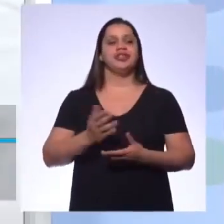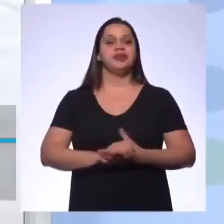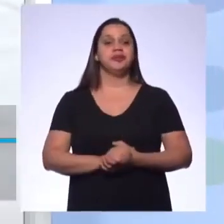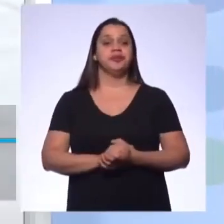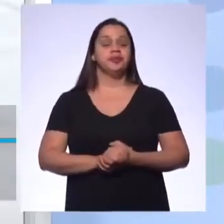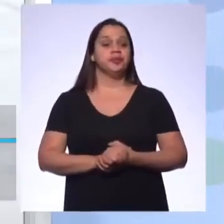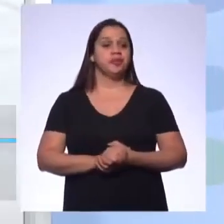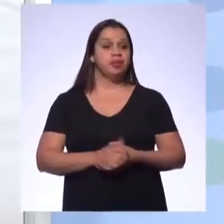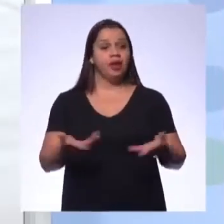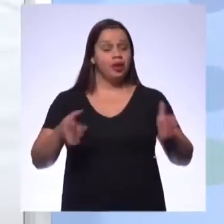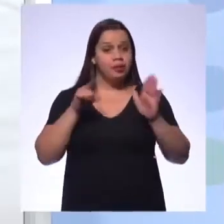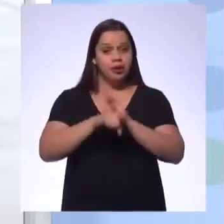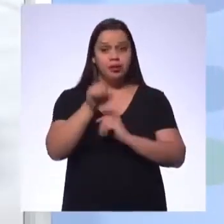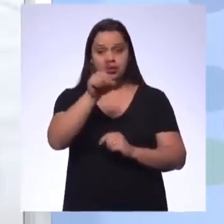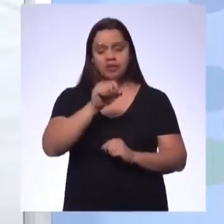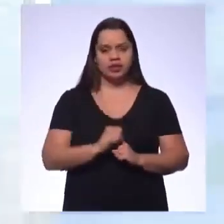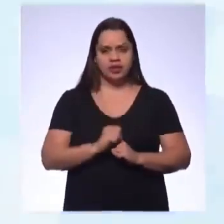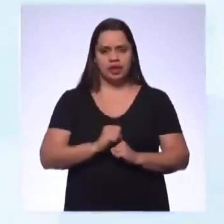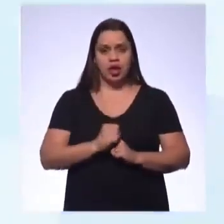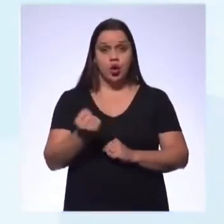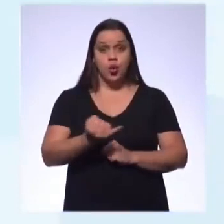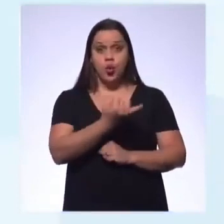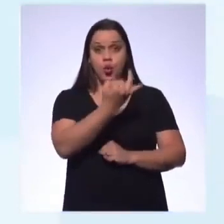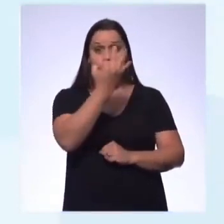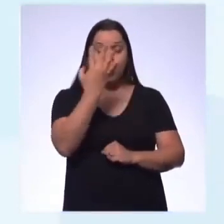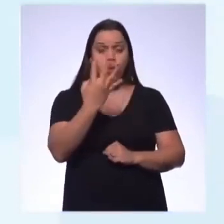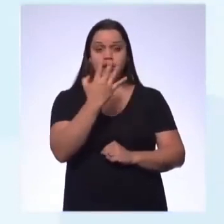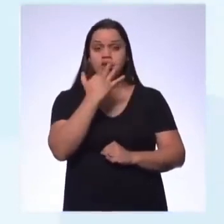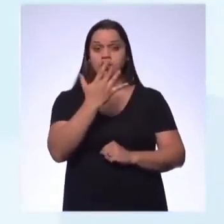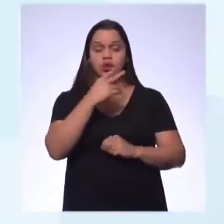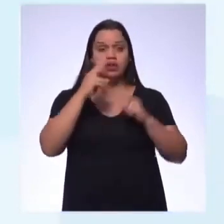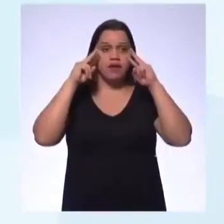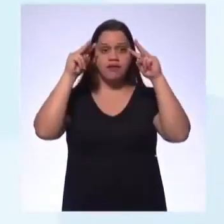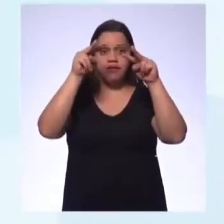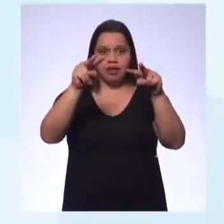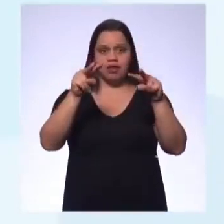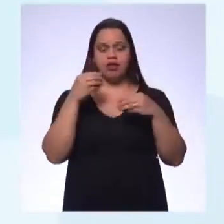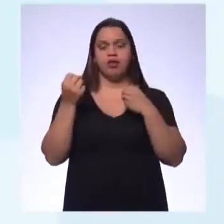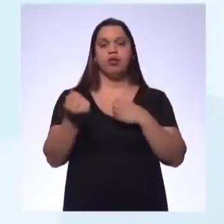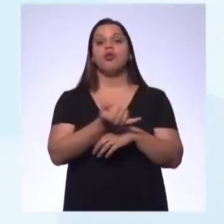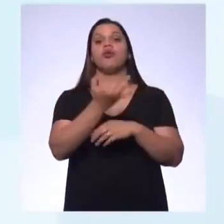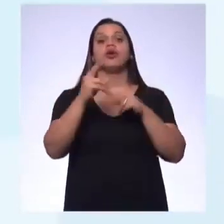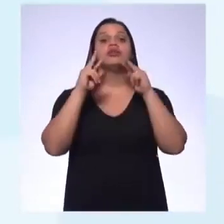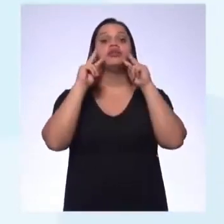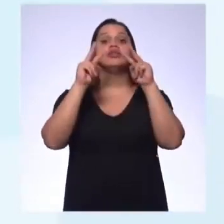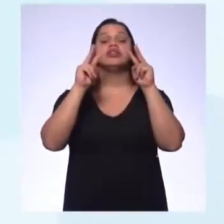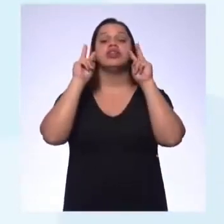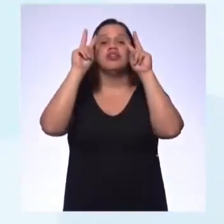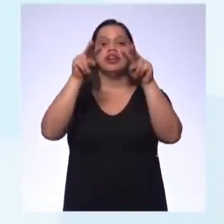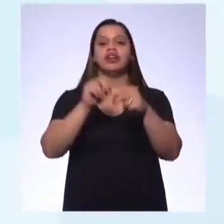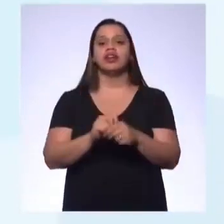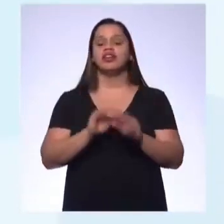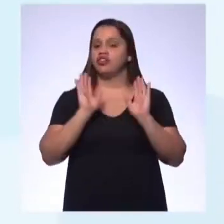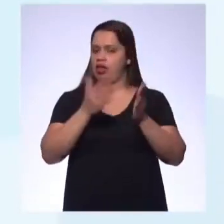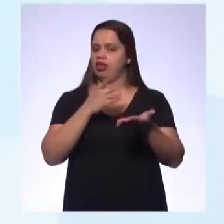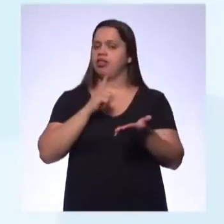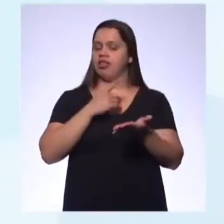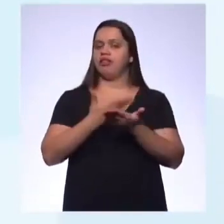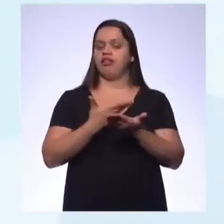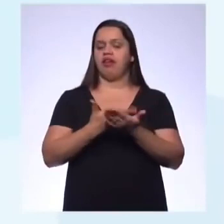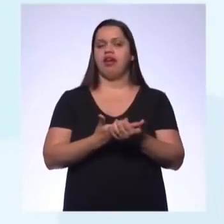batata. Quantas cores você enxerga? Responde aí para mim, quantas cores você enxerga? A gente já teve essa